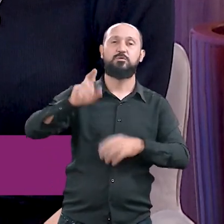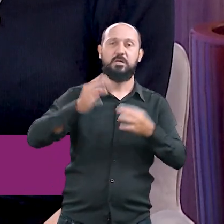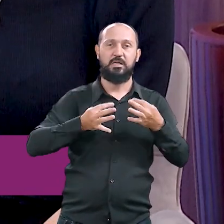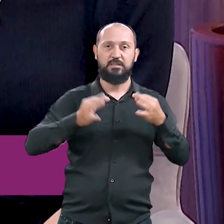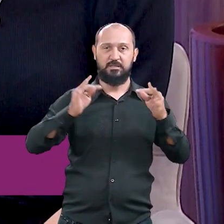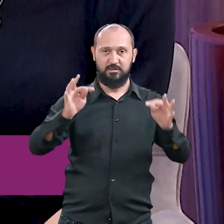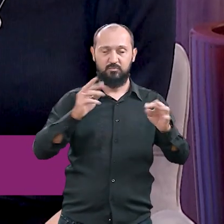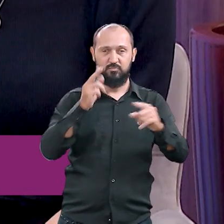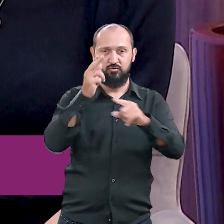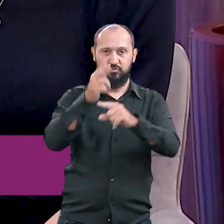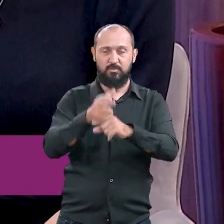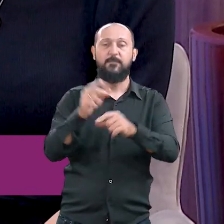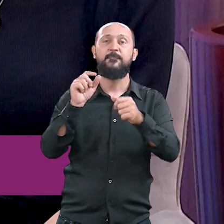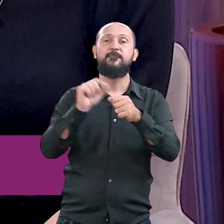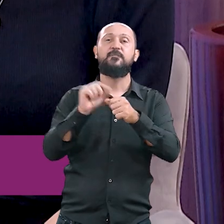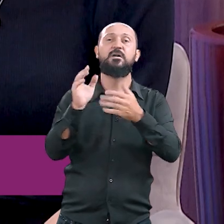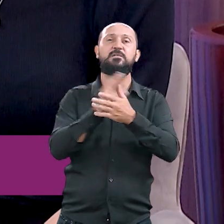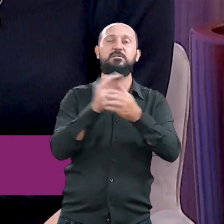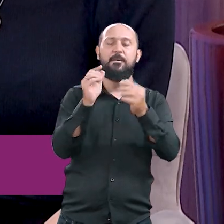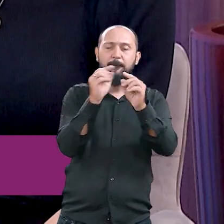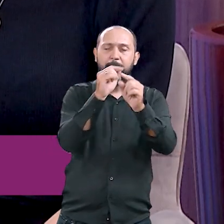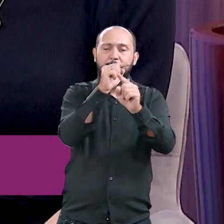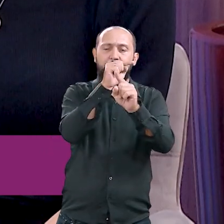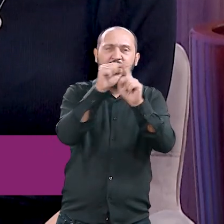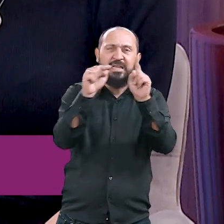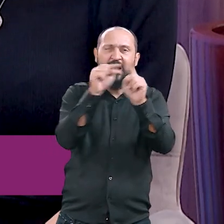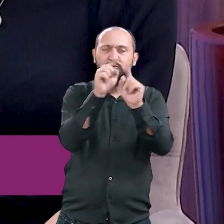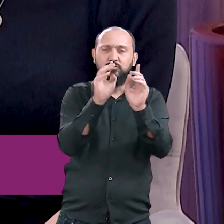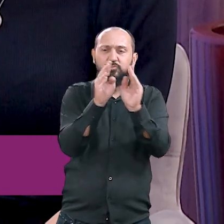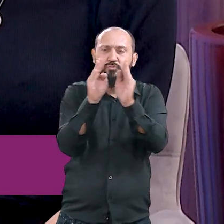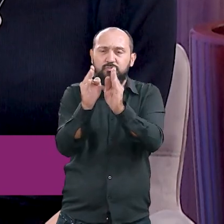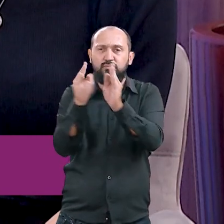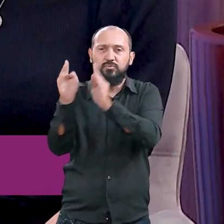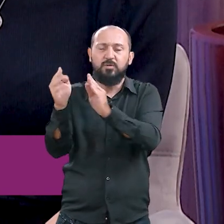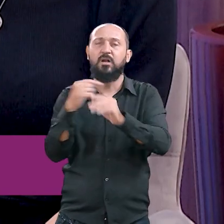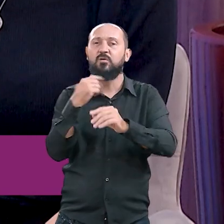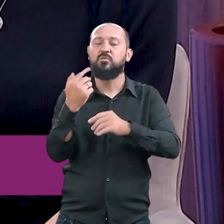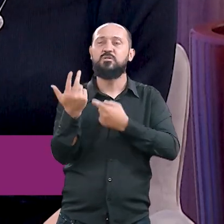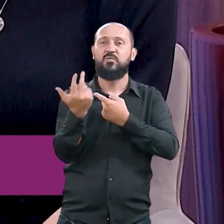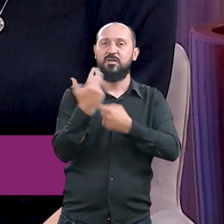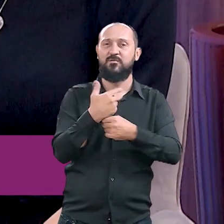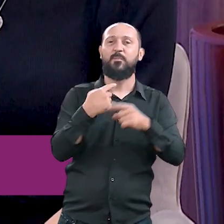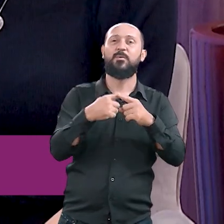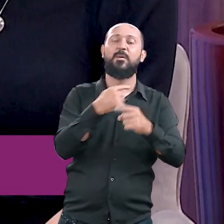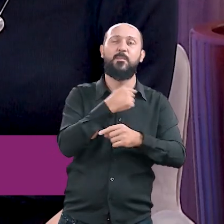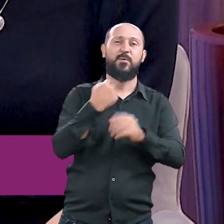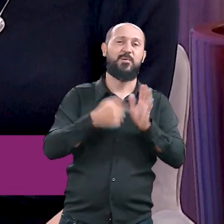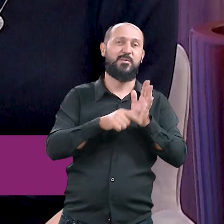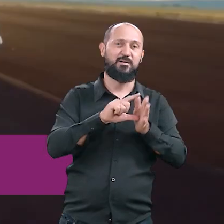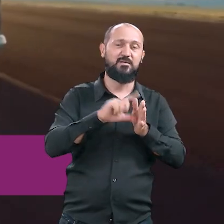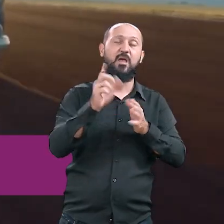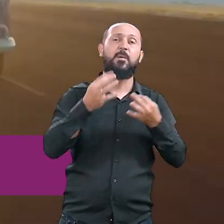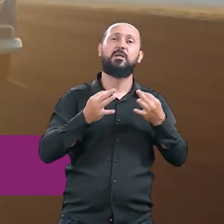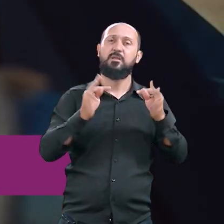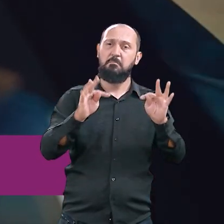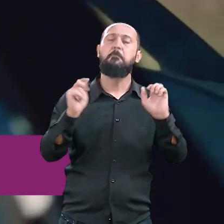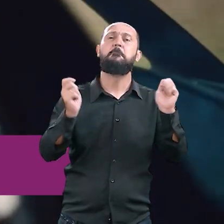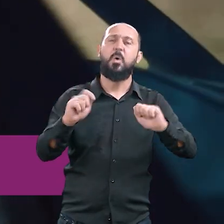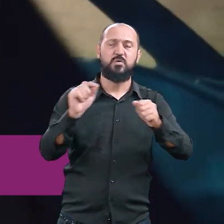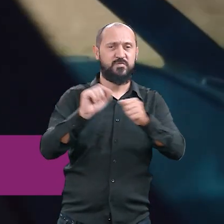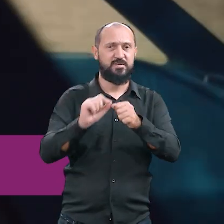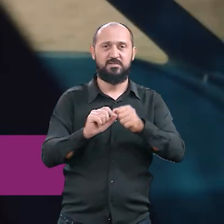as pessoas elas são, digamos assim, elas já sabem como é que a justiça vai agir, ou o que é errado e o que é certo dentro